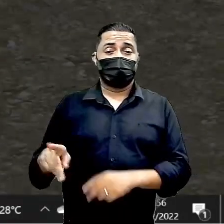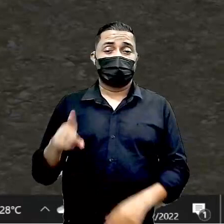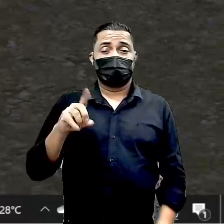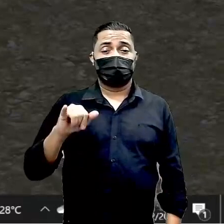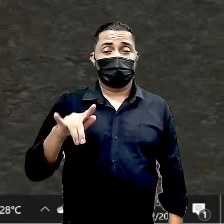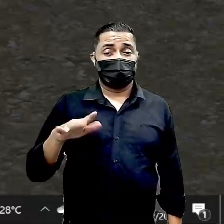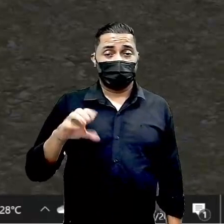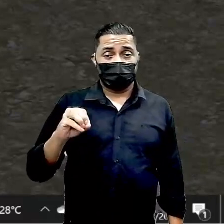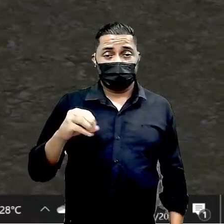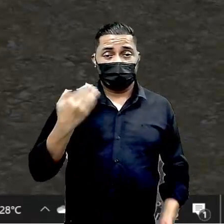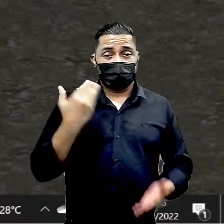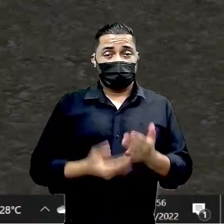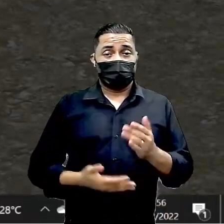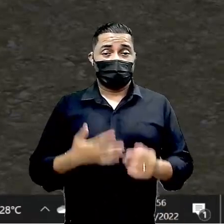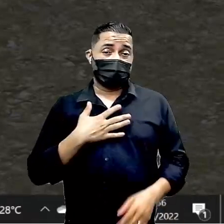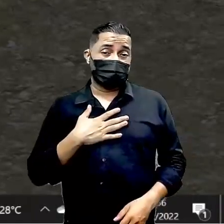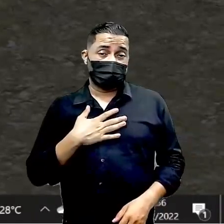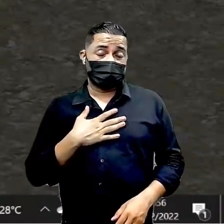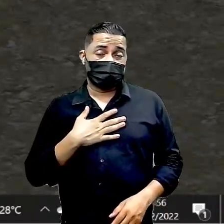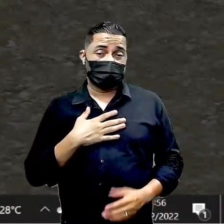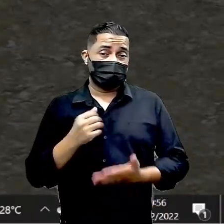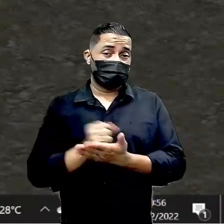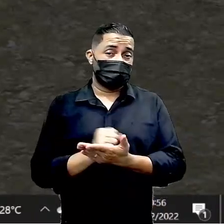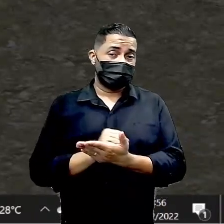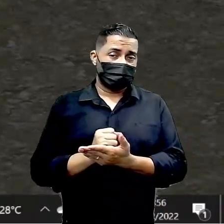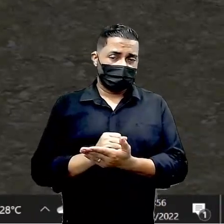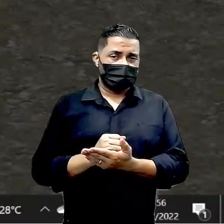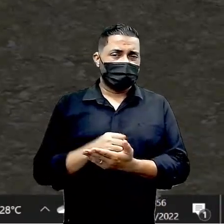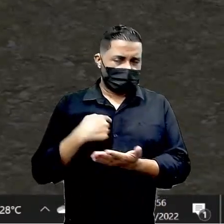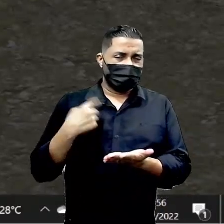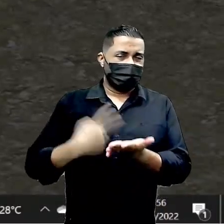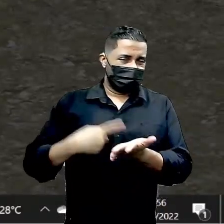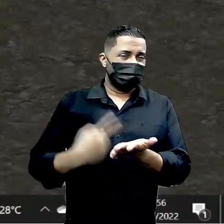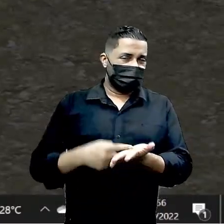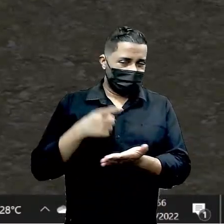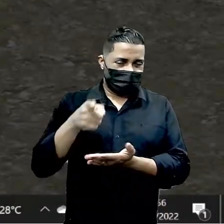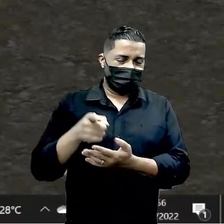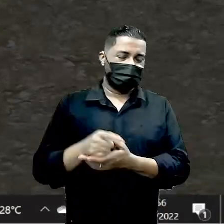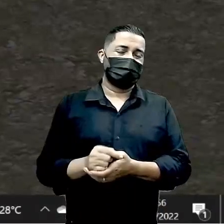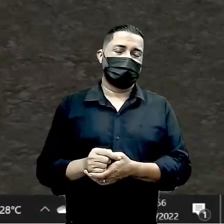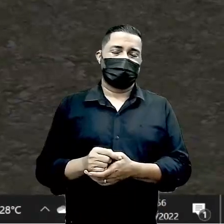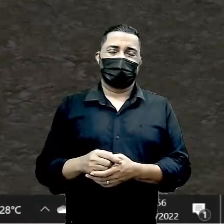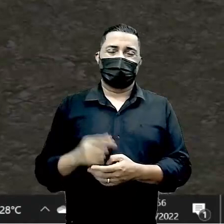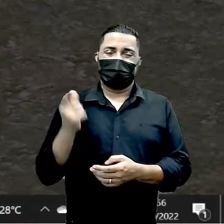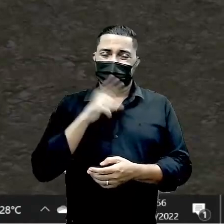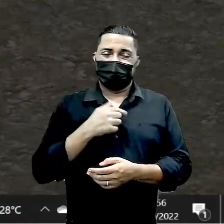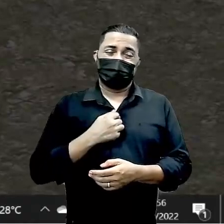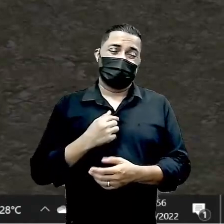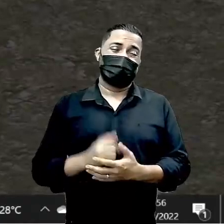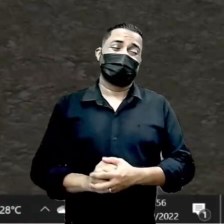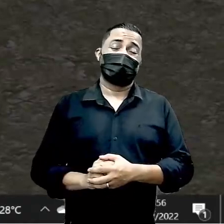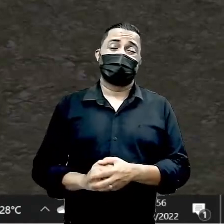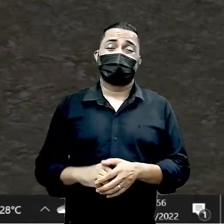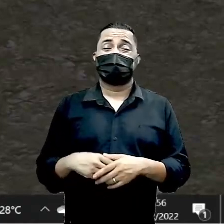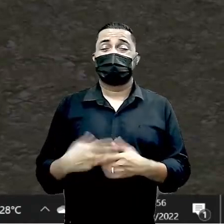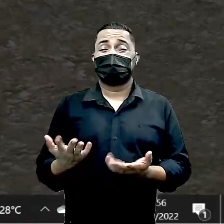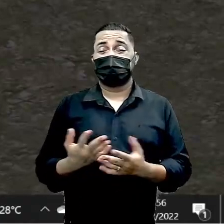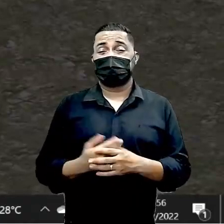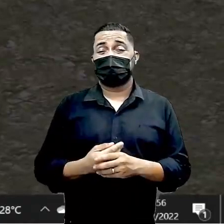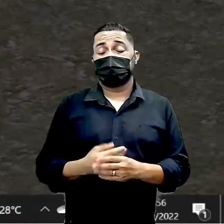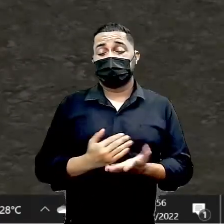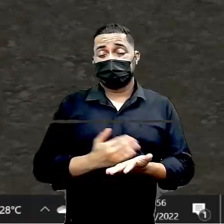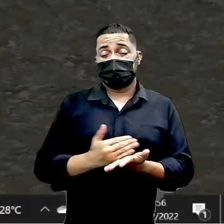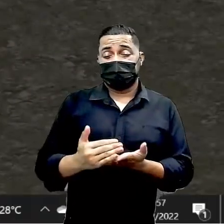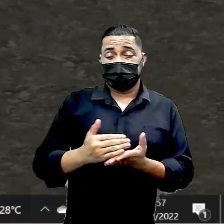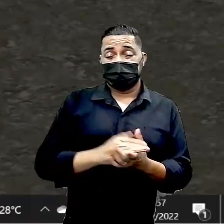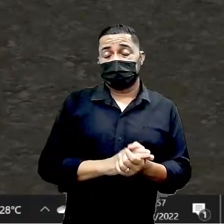mim no jogo. A gente combinou que você ia perder, né? Beleza. E vamos aqui iniciar